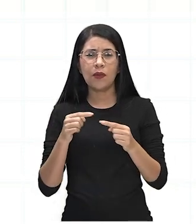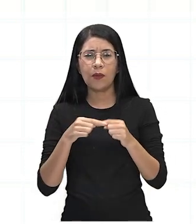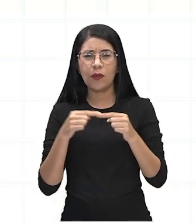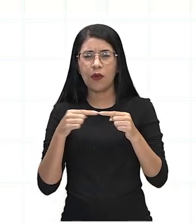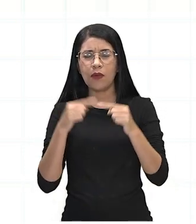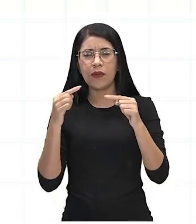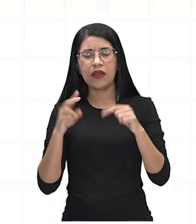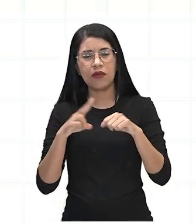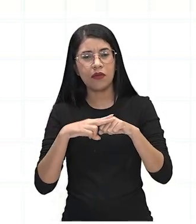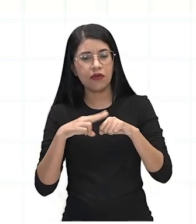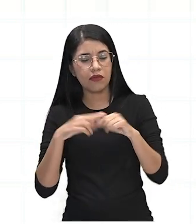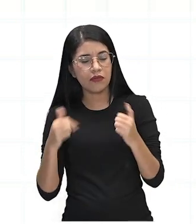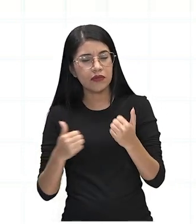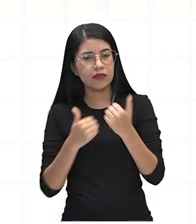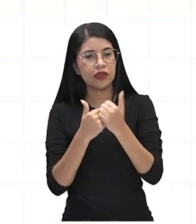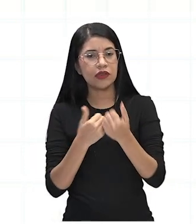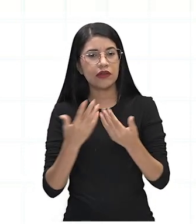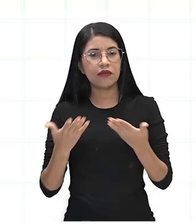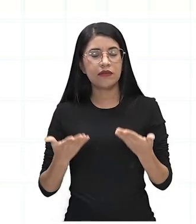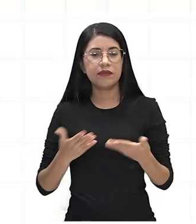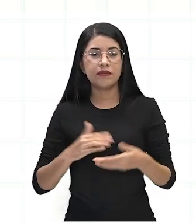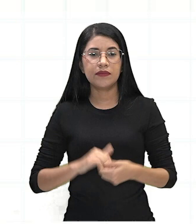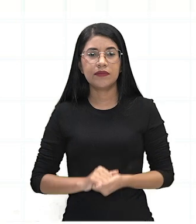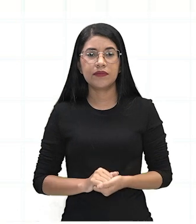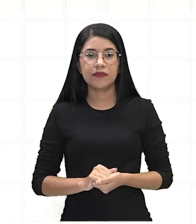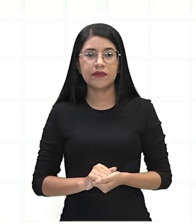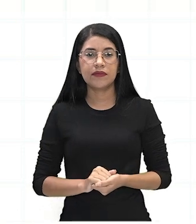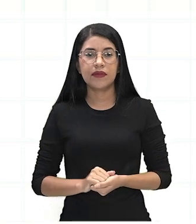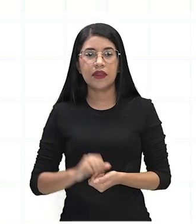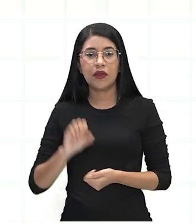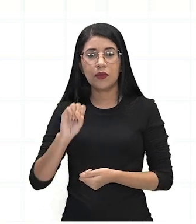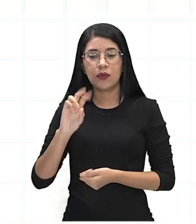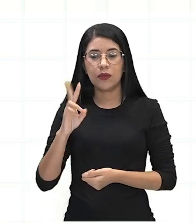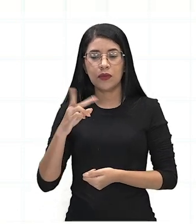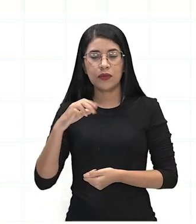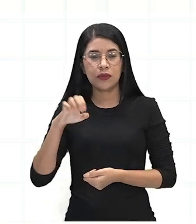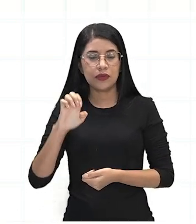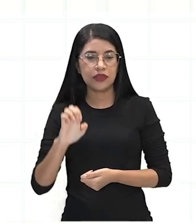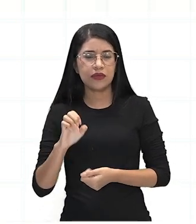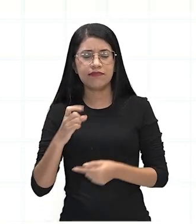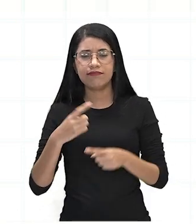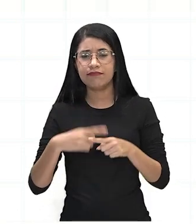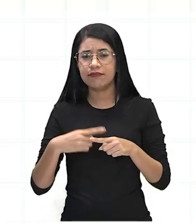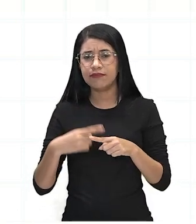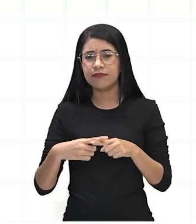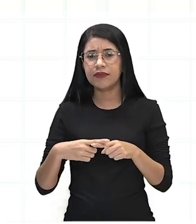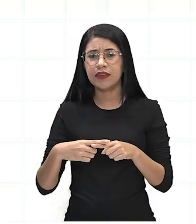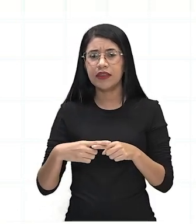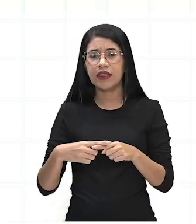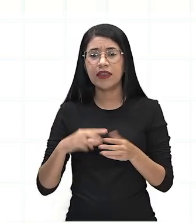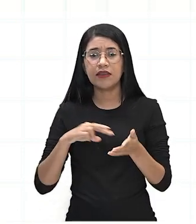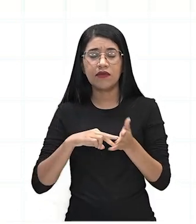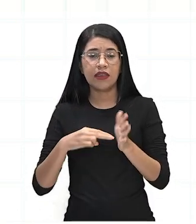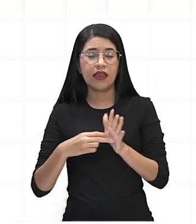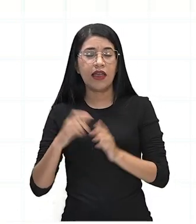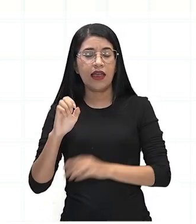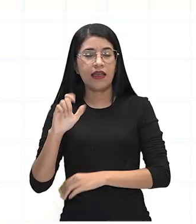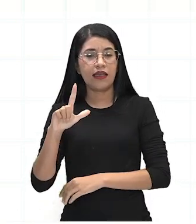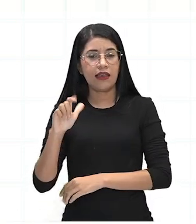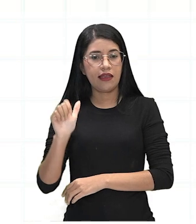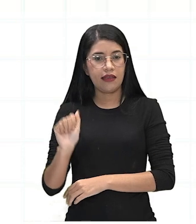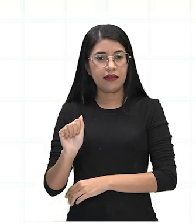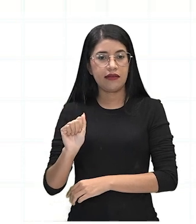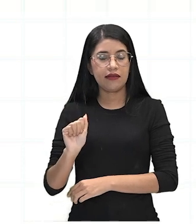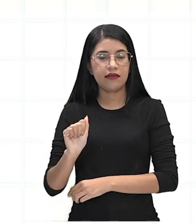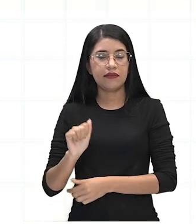vou substituir mesmo? Será o she. Porque she é ela, tá bom?